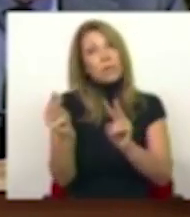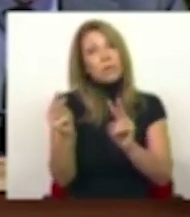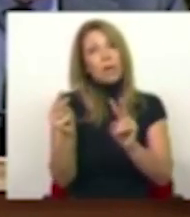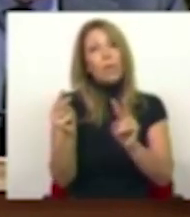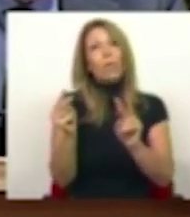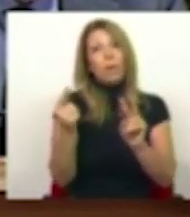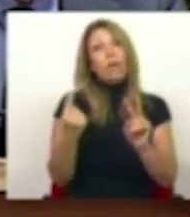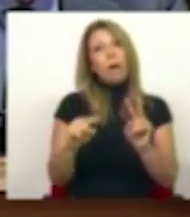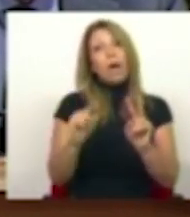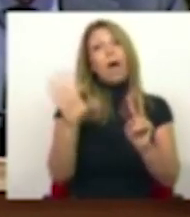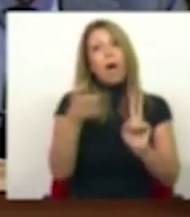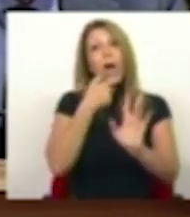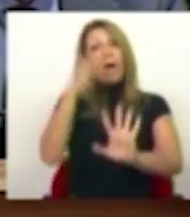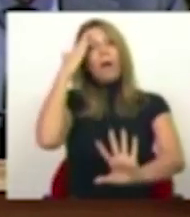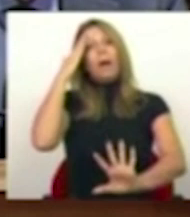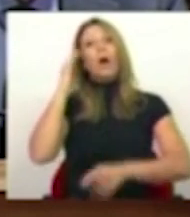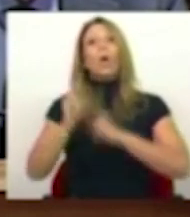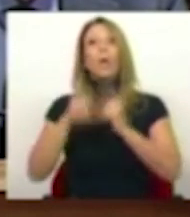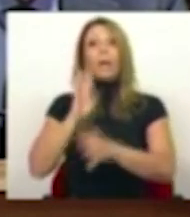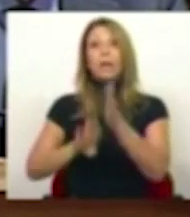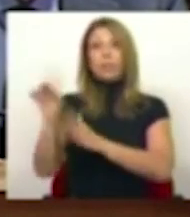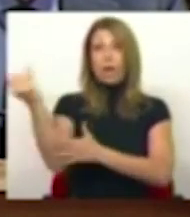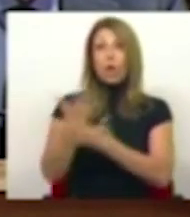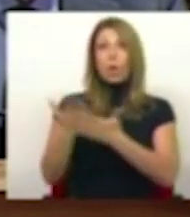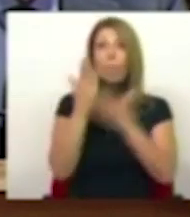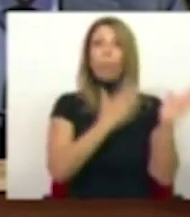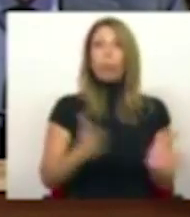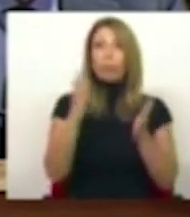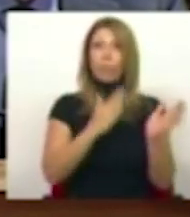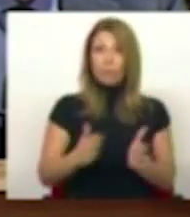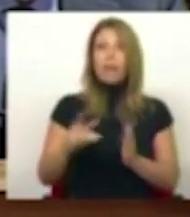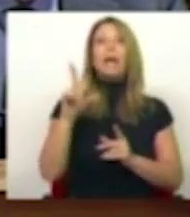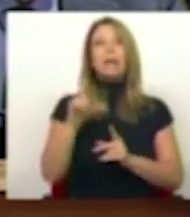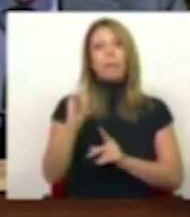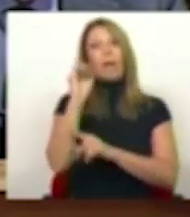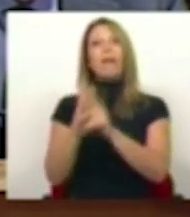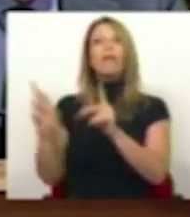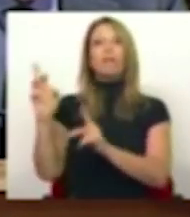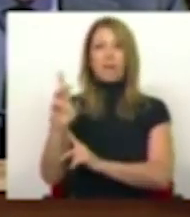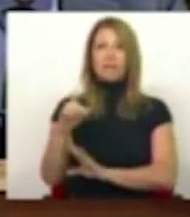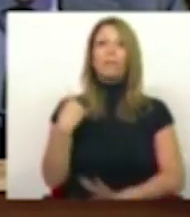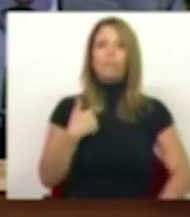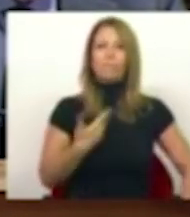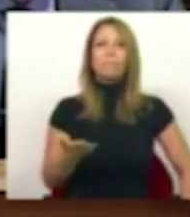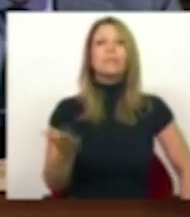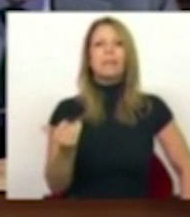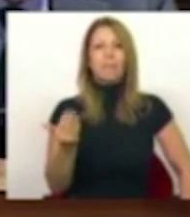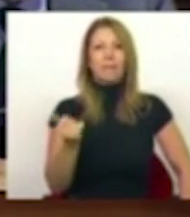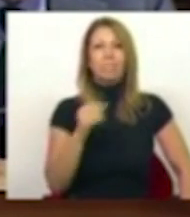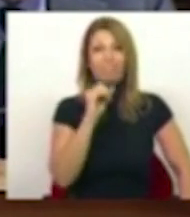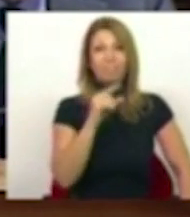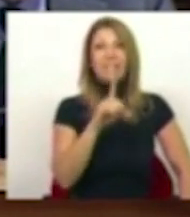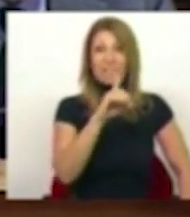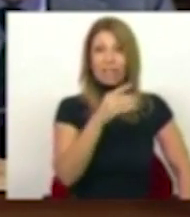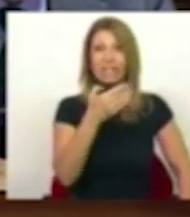que é a previsão de crescimento económico, da produtividade e da inflação. Ficaríamos muito aquém nos 672